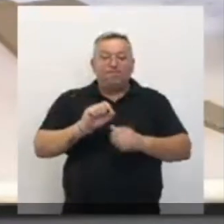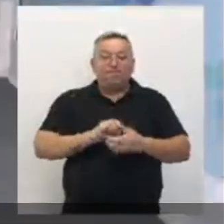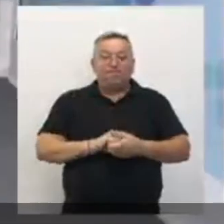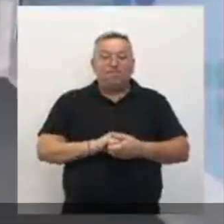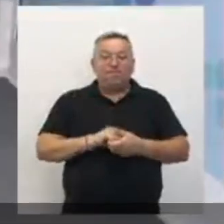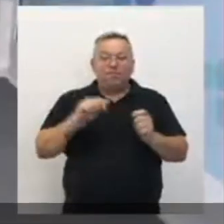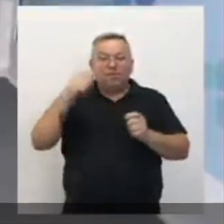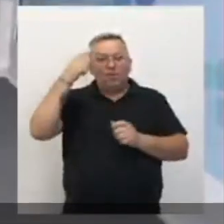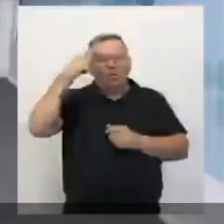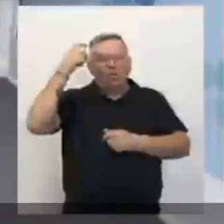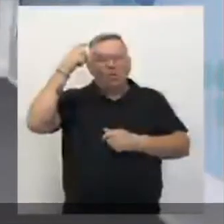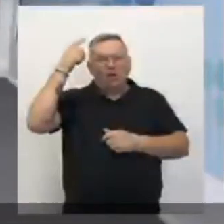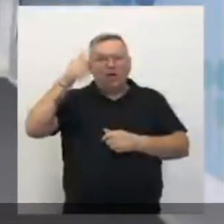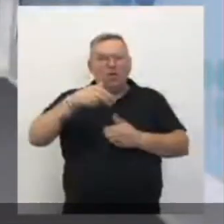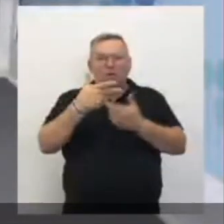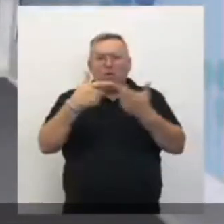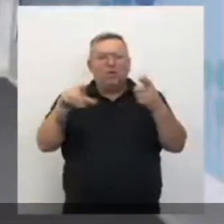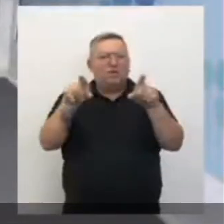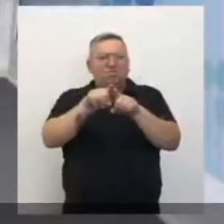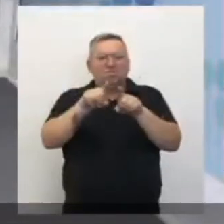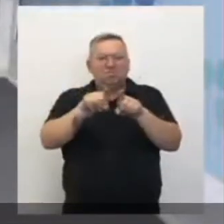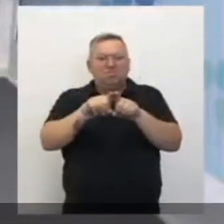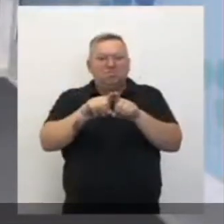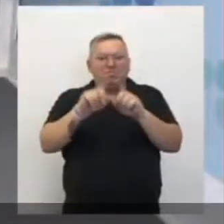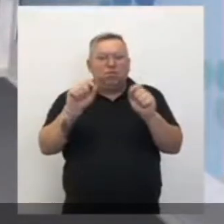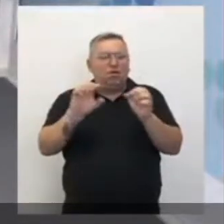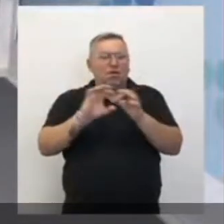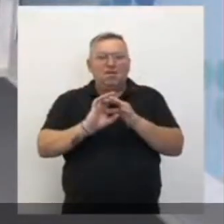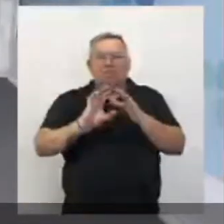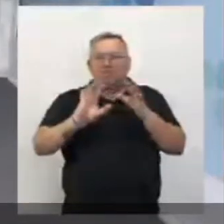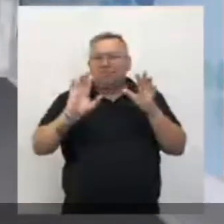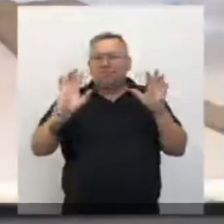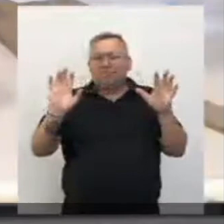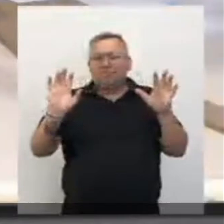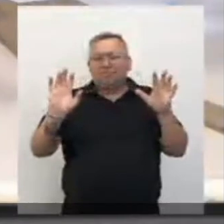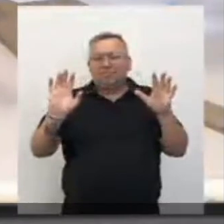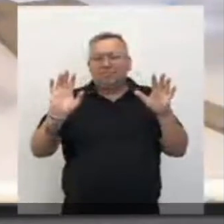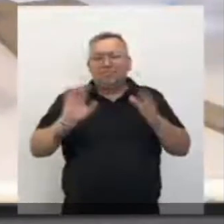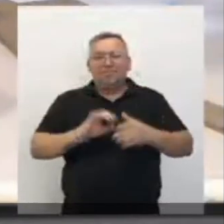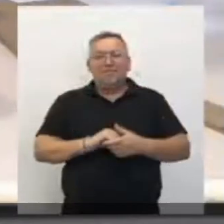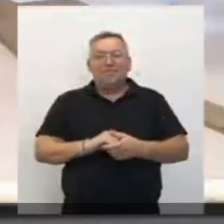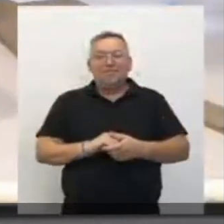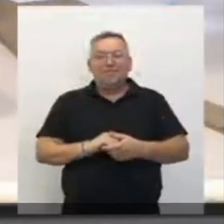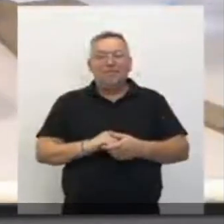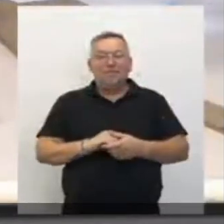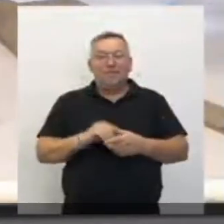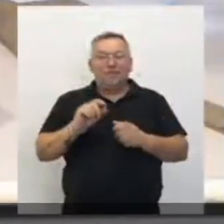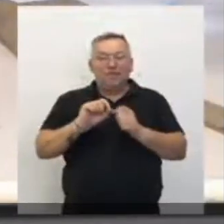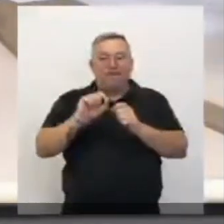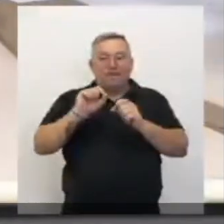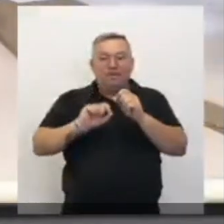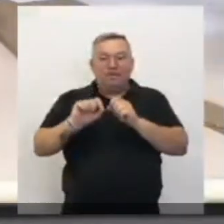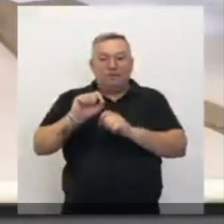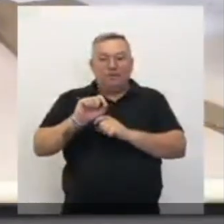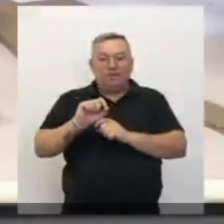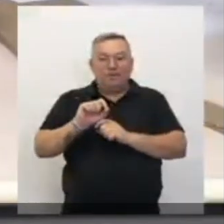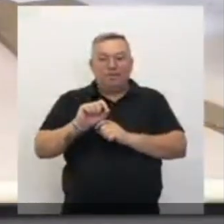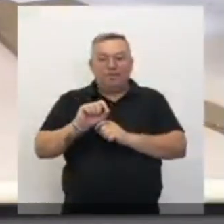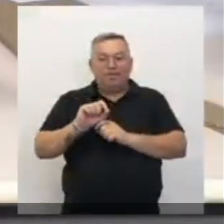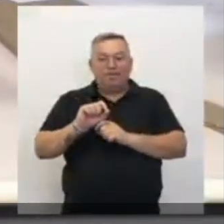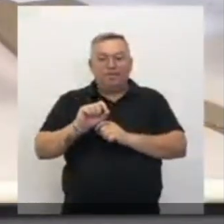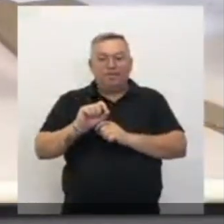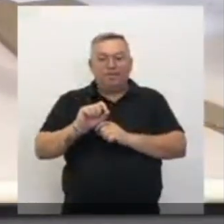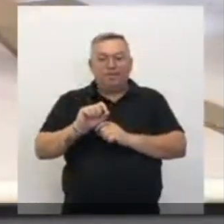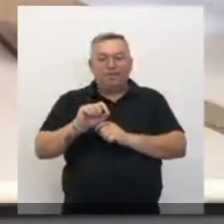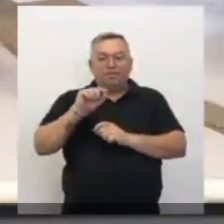criar outra construção também, né? De Não outra necessariamente forma, né? De outro modelo. Então, eu estou fazendo aqui, ó,